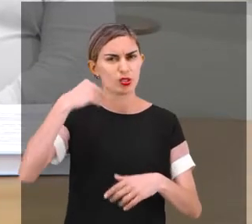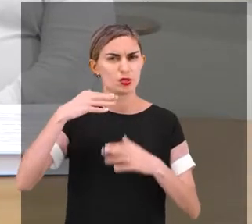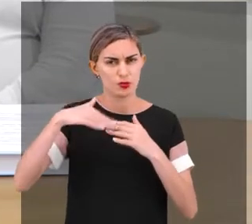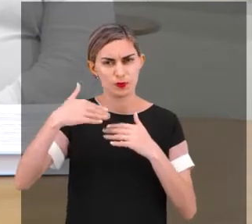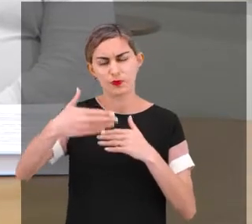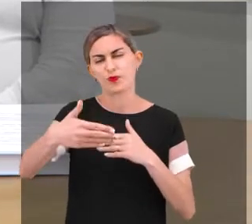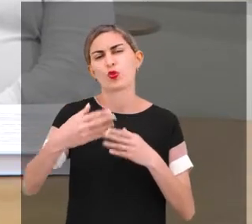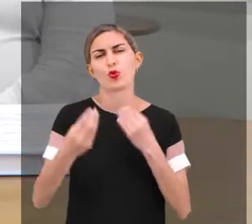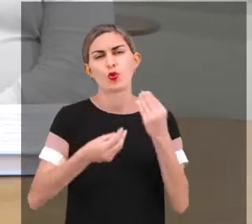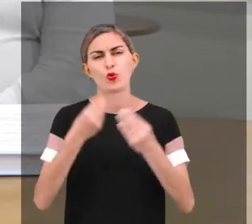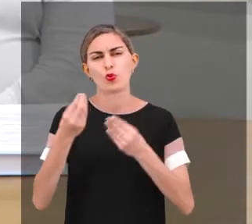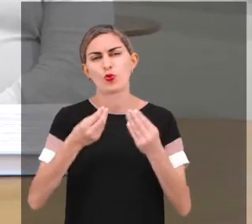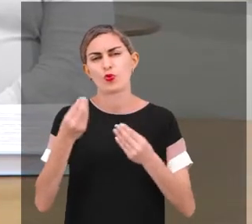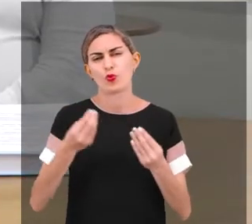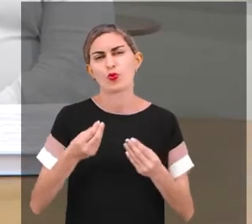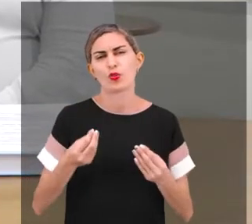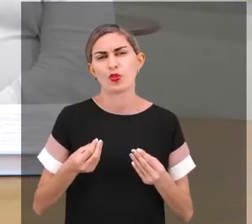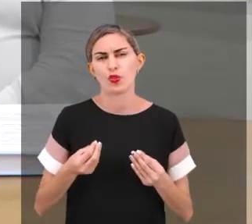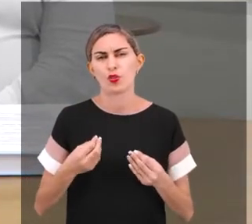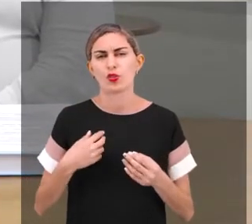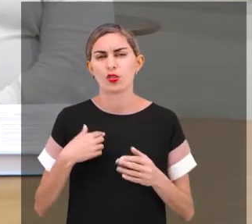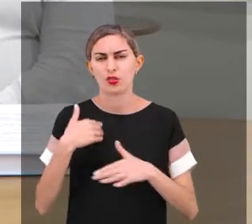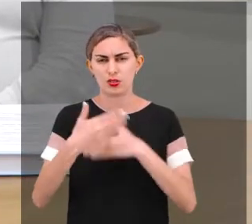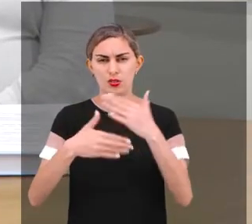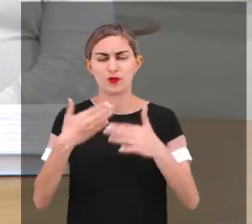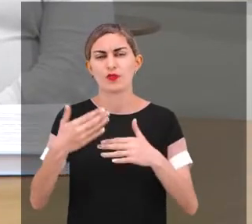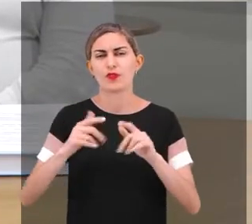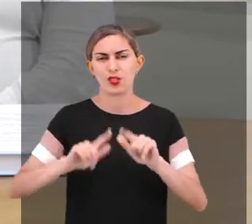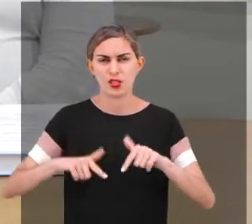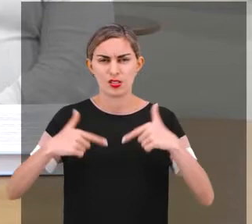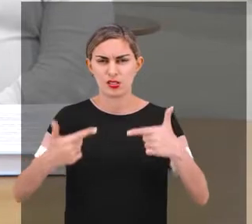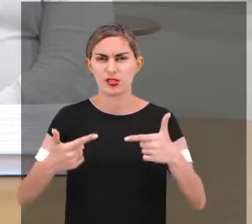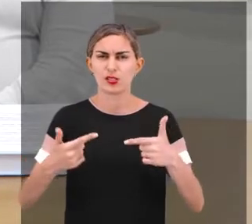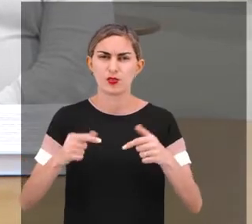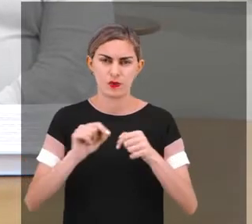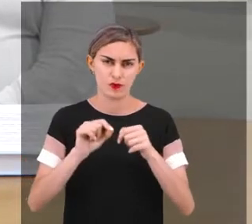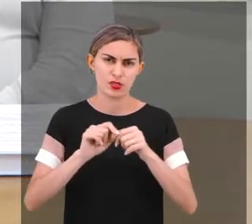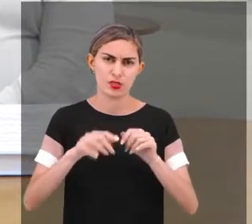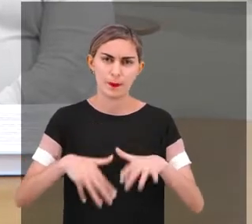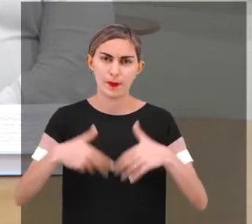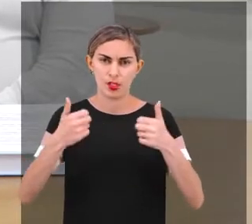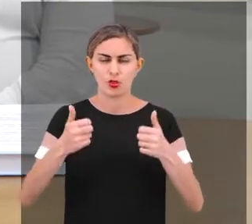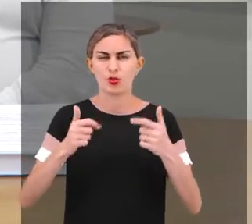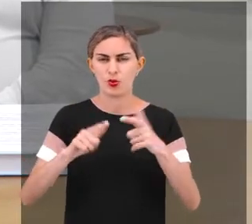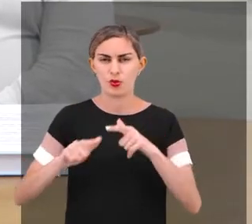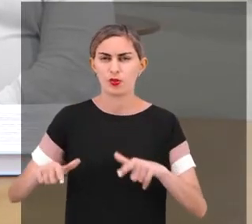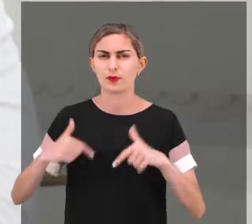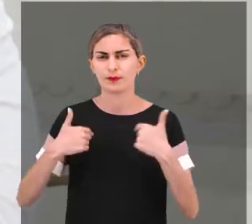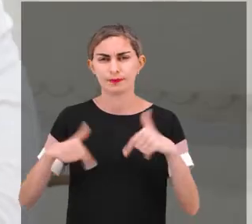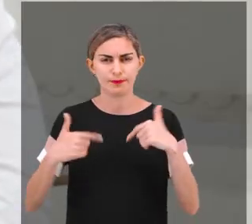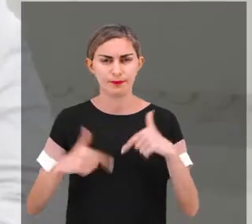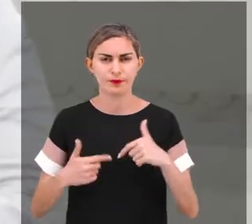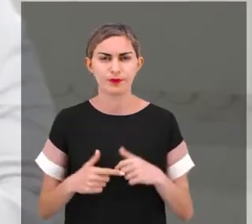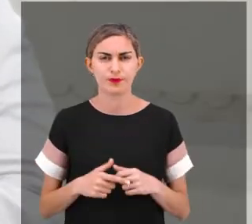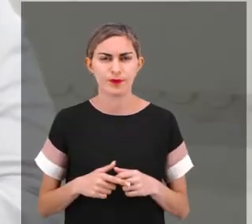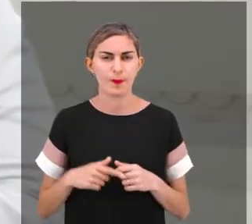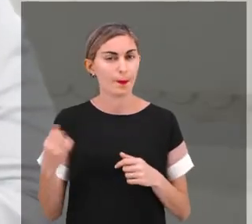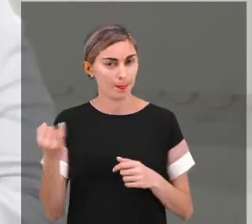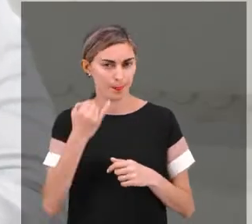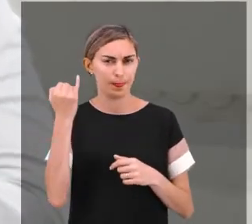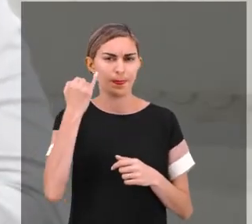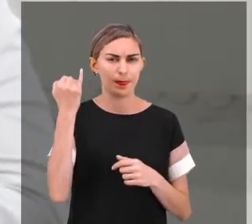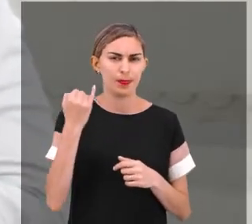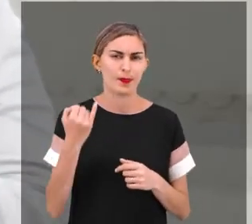no dia a dia, como é que foi que esse SESMIT desenvolveu ações para a construção desse melhor ambiente de trabalho? Olha,